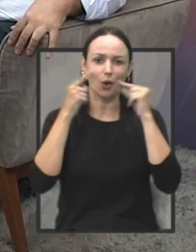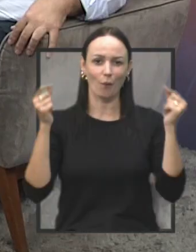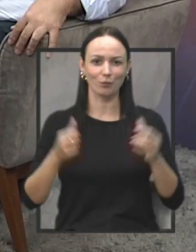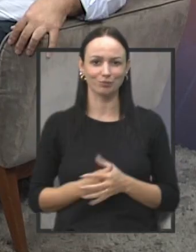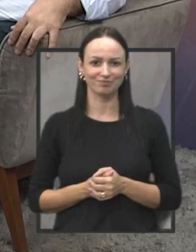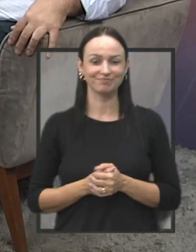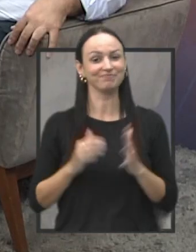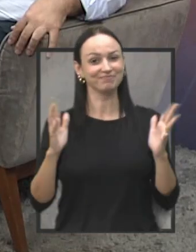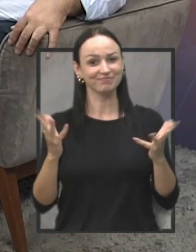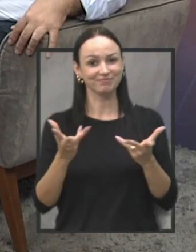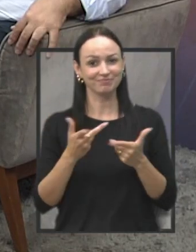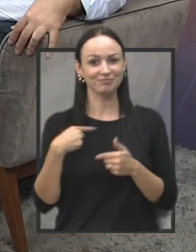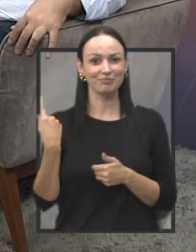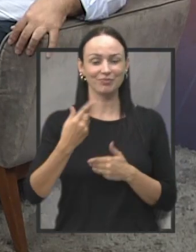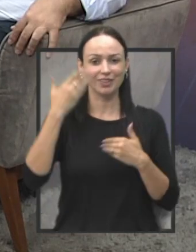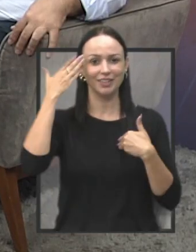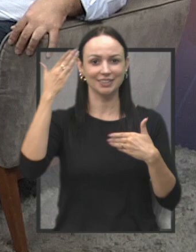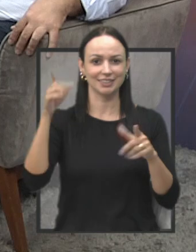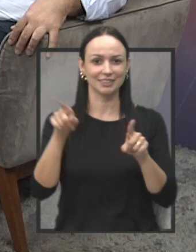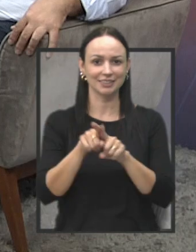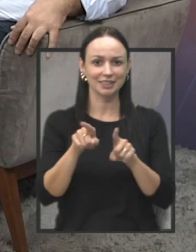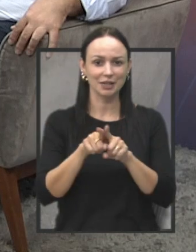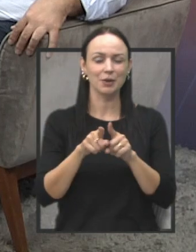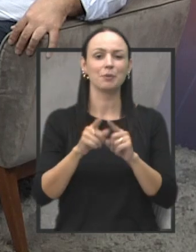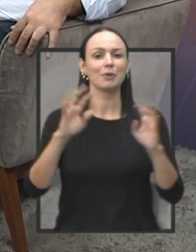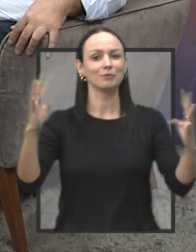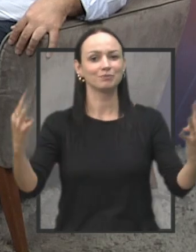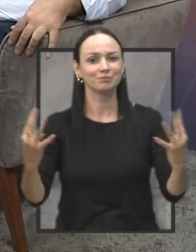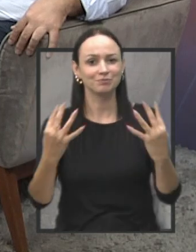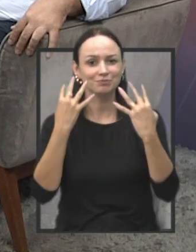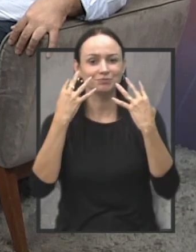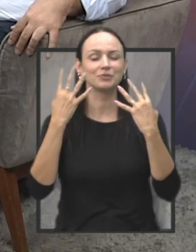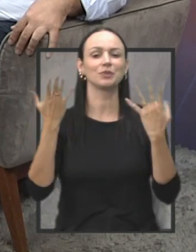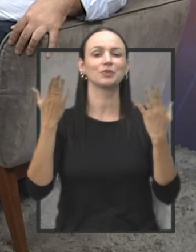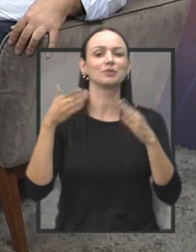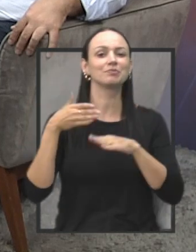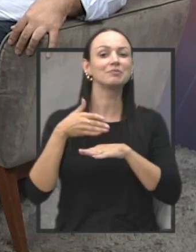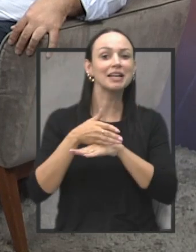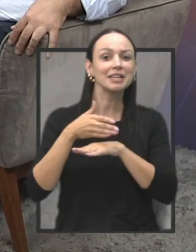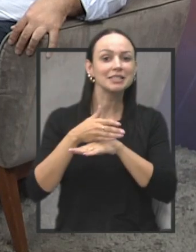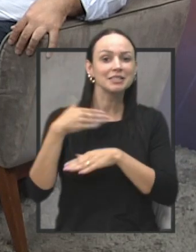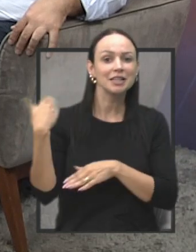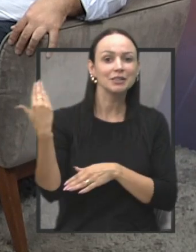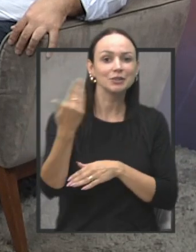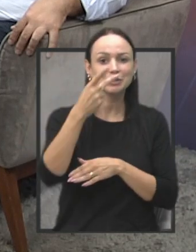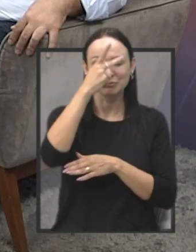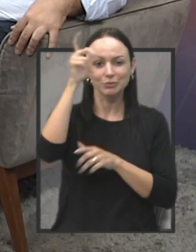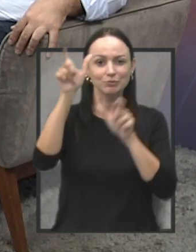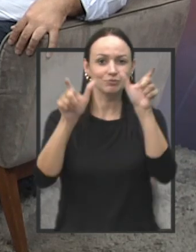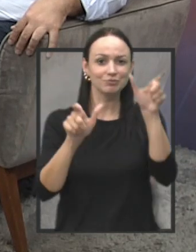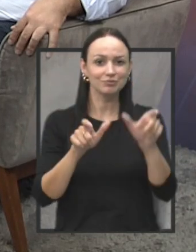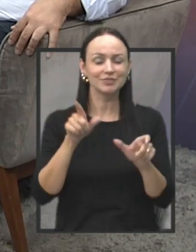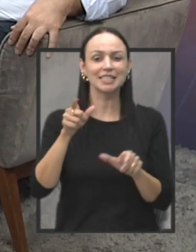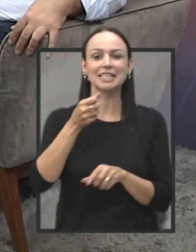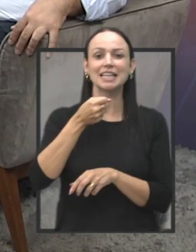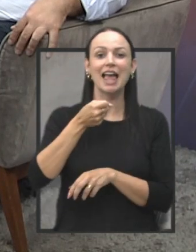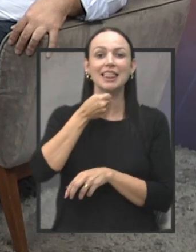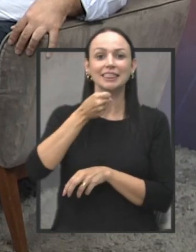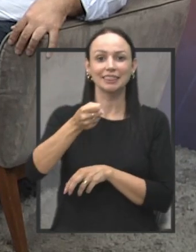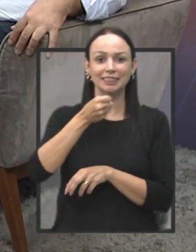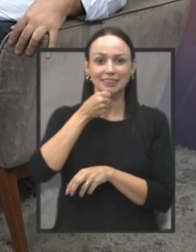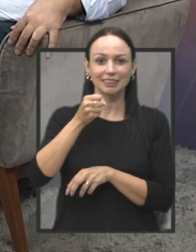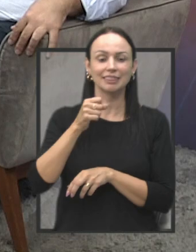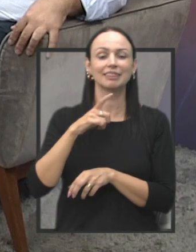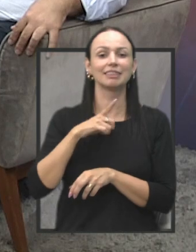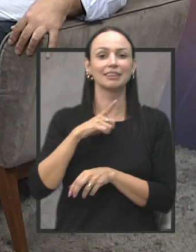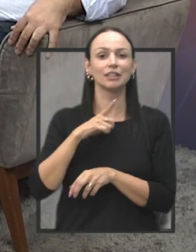jauense. Maravilha. Nós agradecemos também a audiência, a participação dos nossos telespectadores. Esta entrevista ela